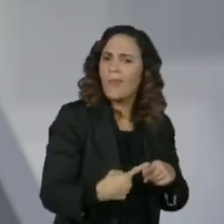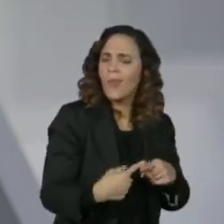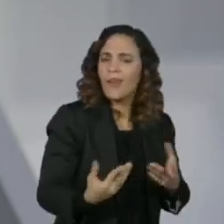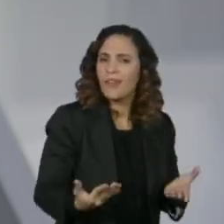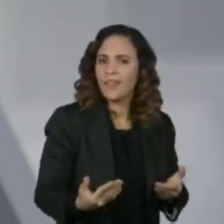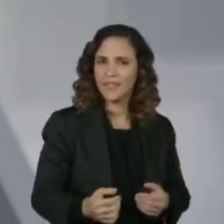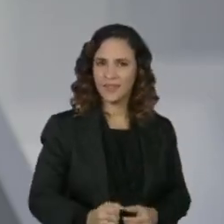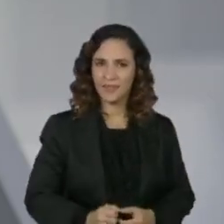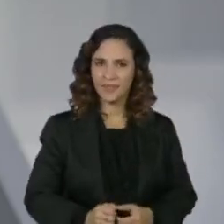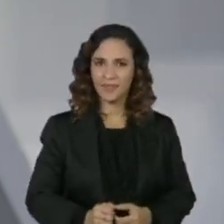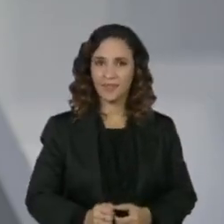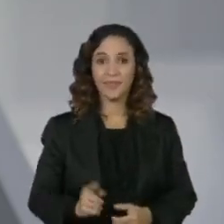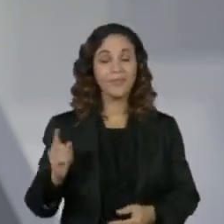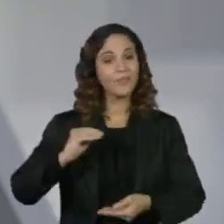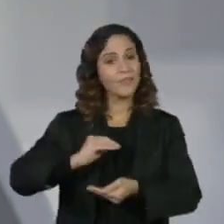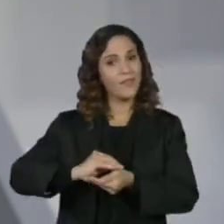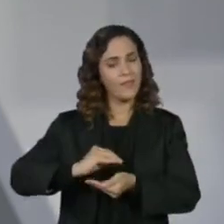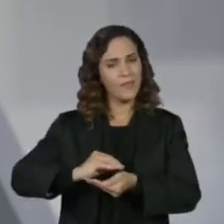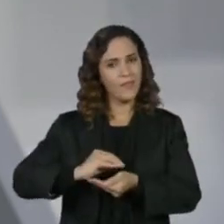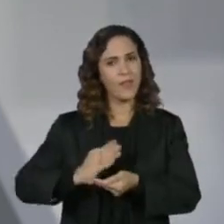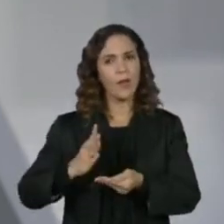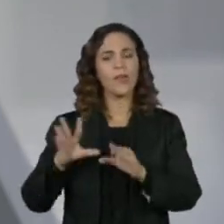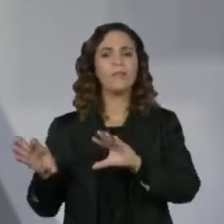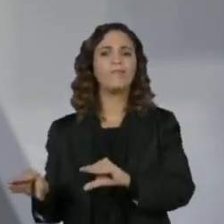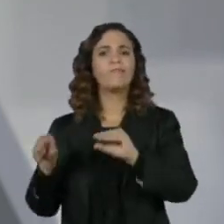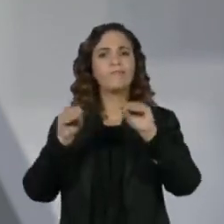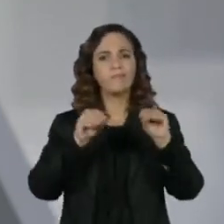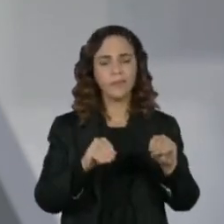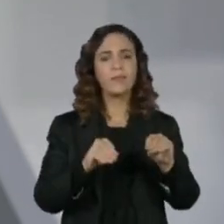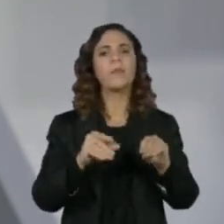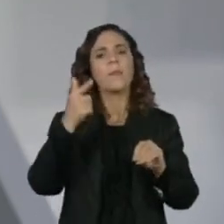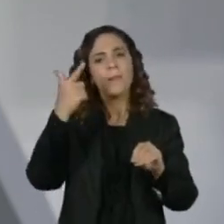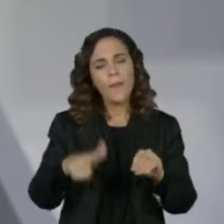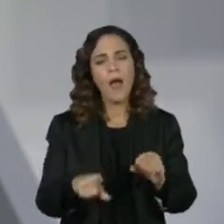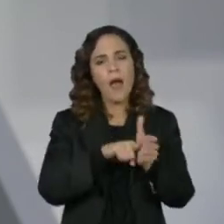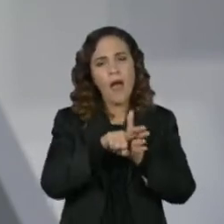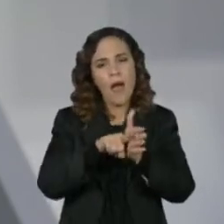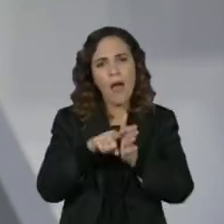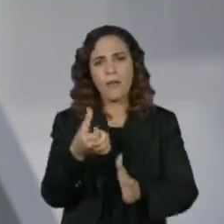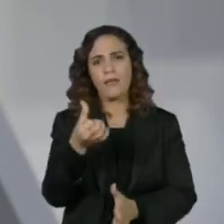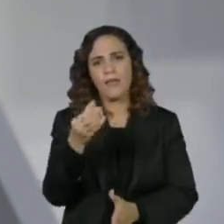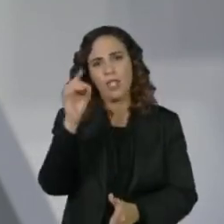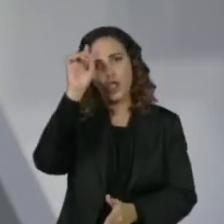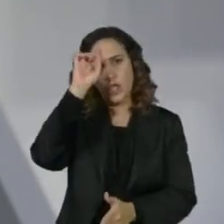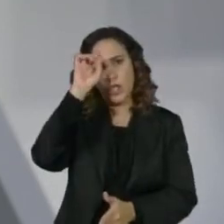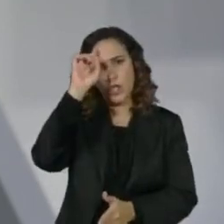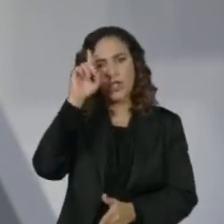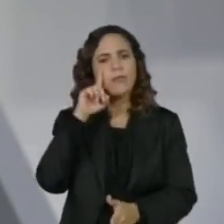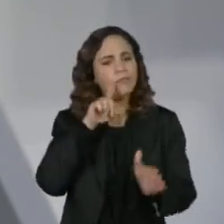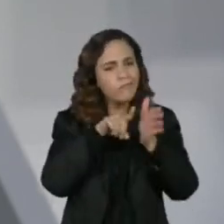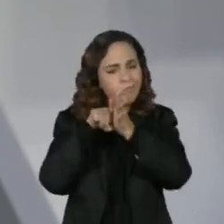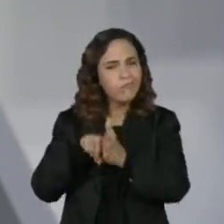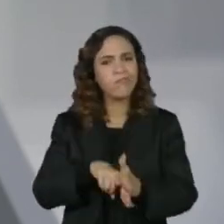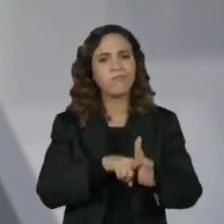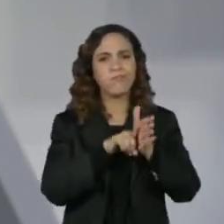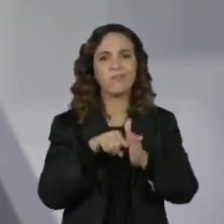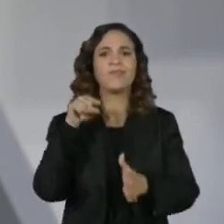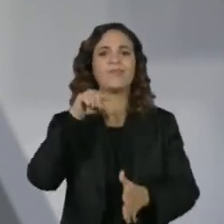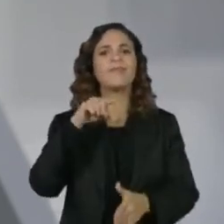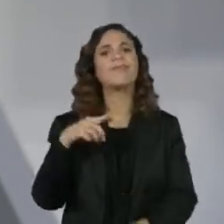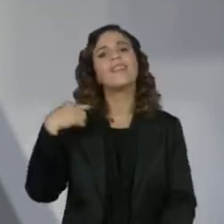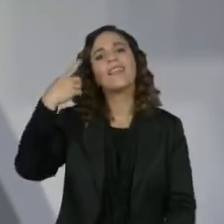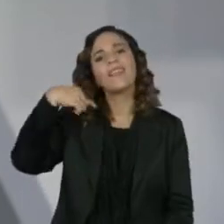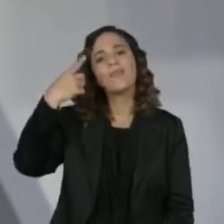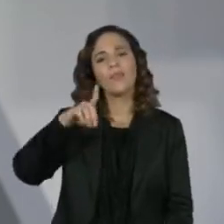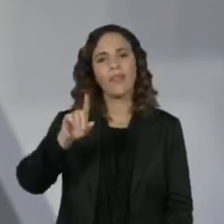e o Supremo Tribunal Federal prorroga por mais 60 dias o inquérito sobre as violações da tornozeleira